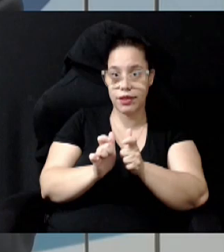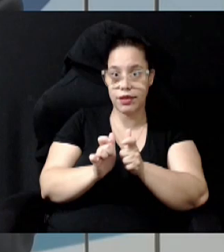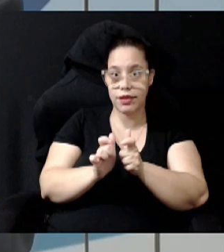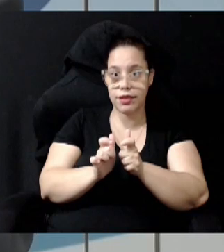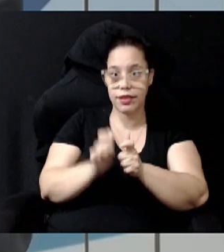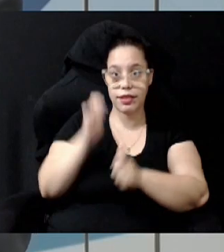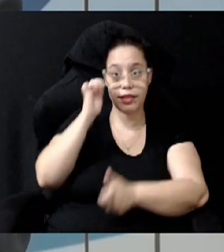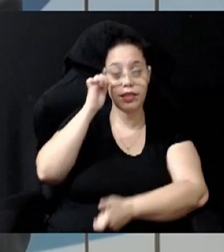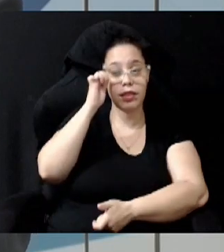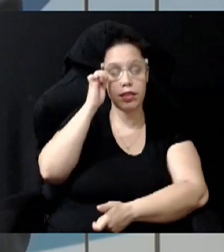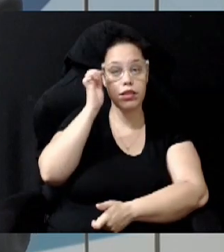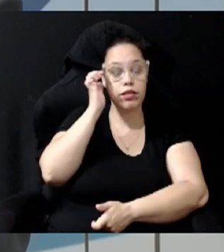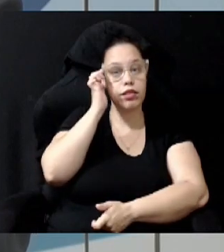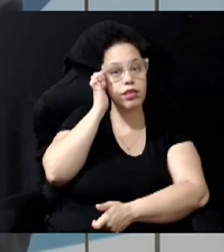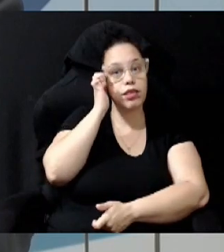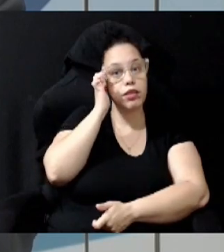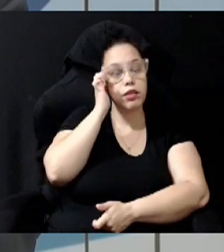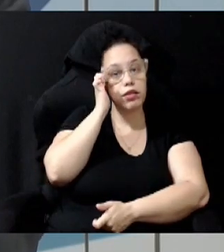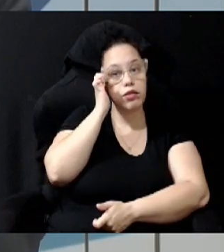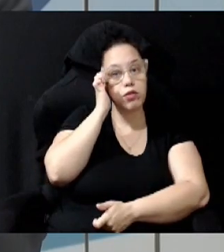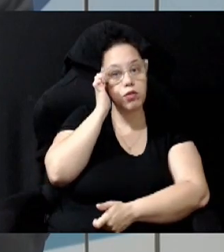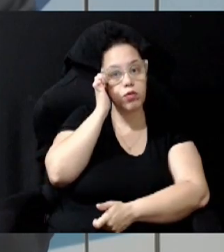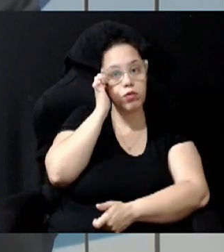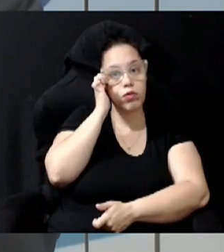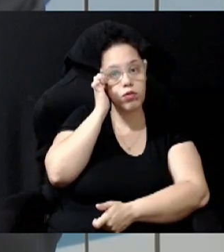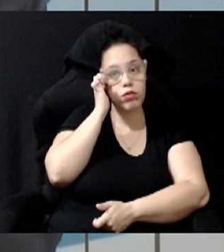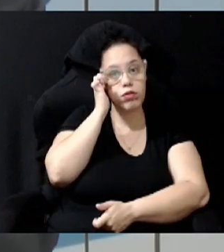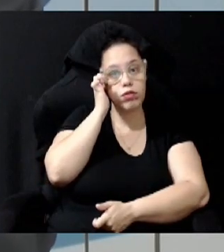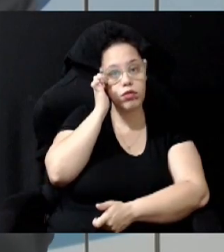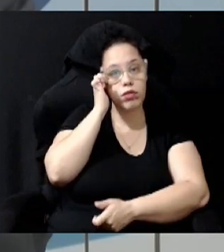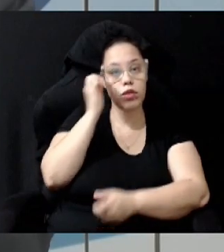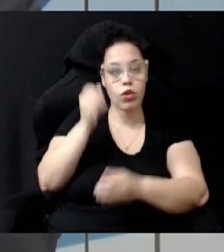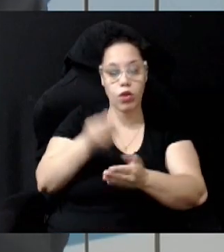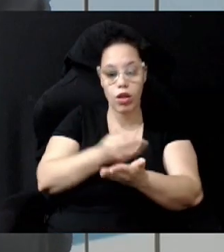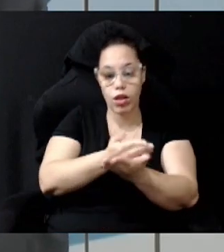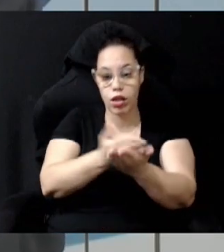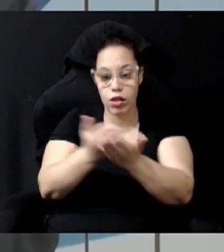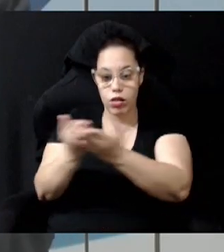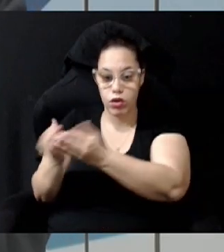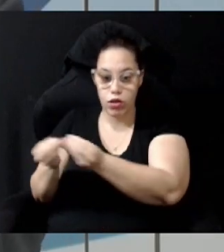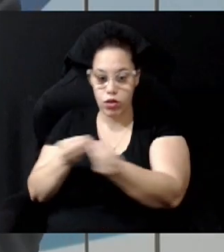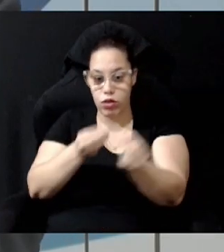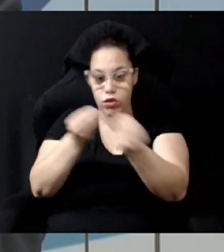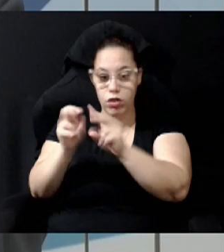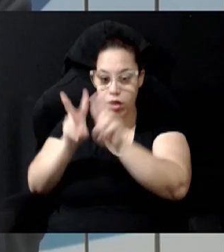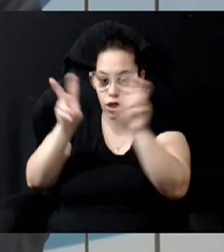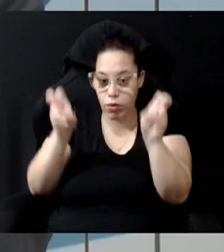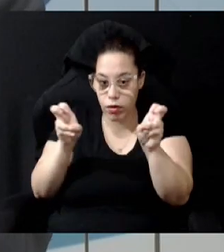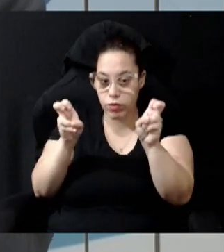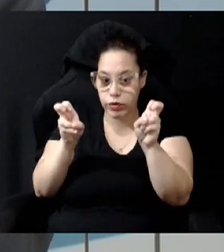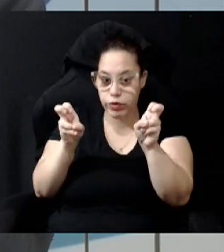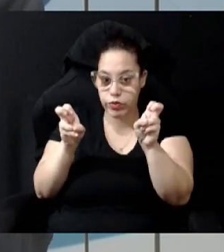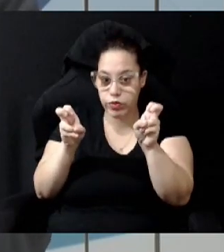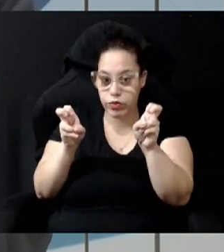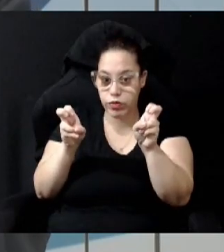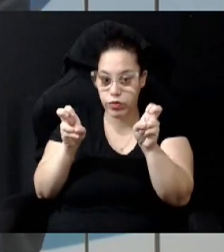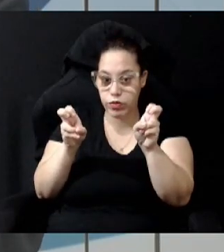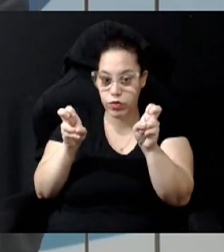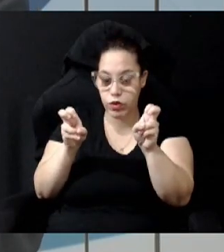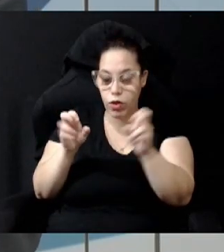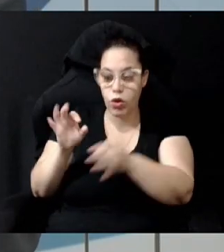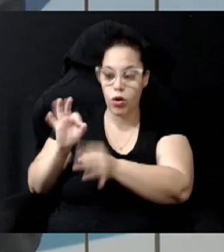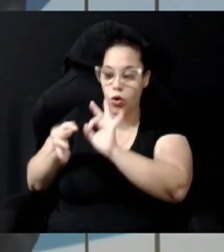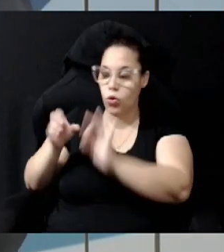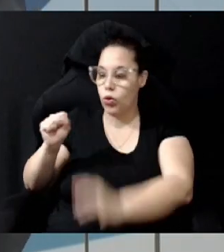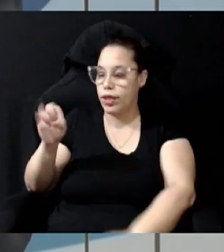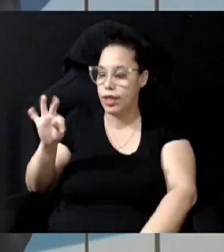Que é quando há esse deslocamento de temas para o Supremo Tribunal Federal, no caso